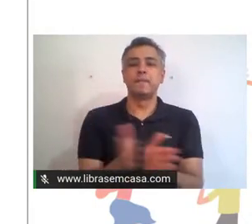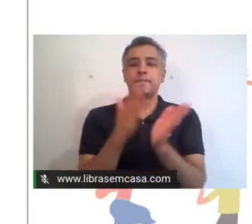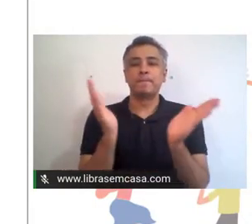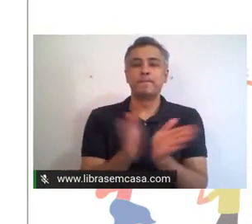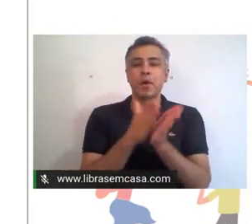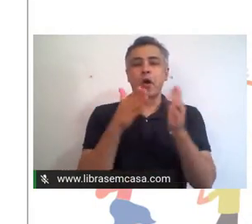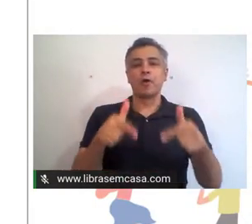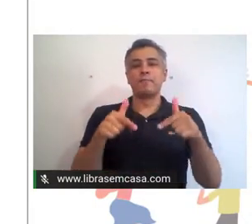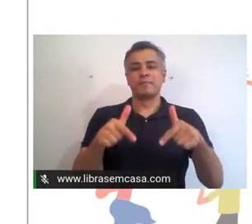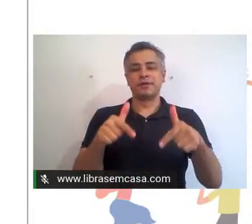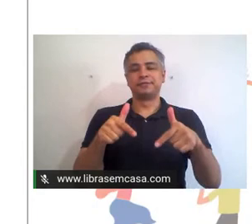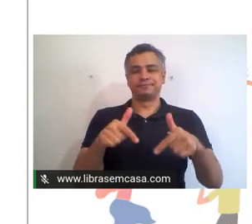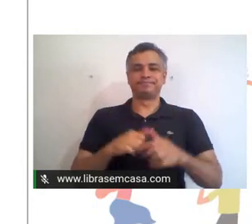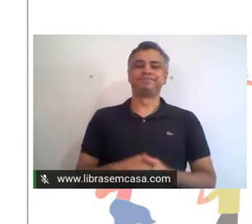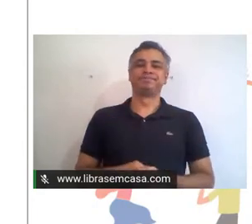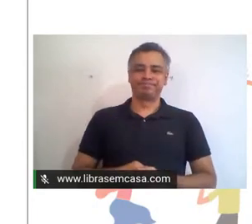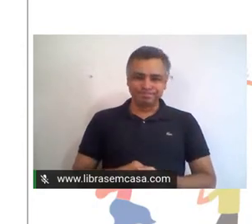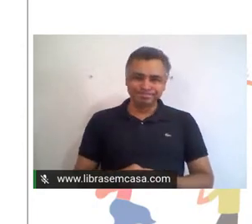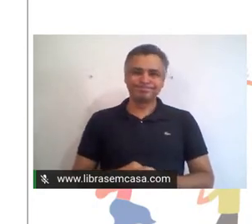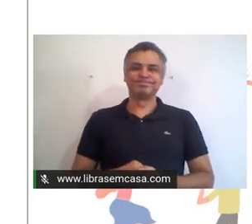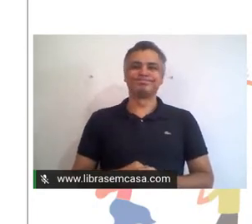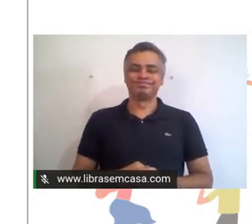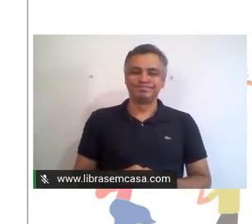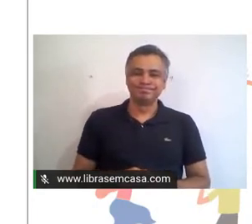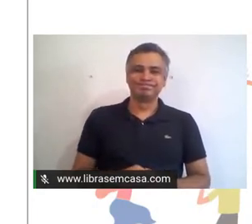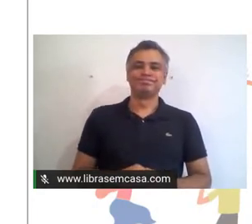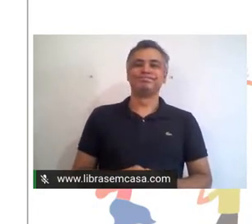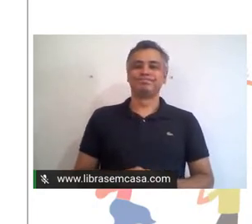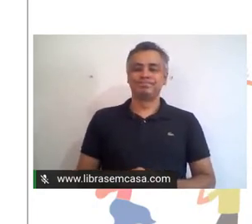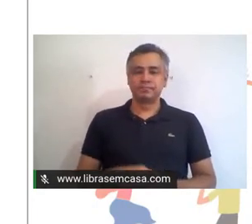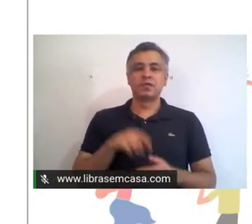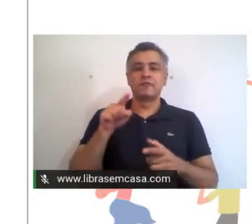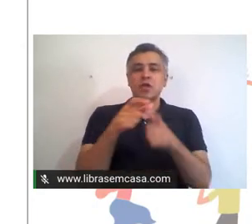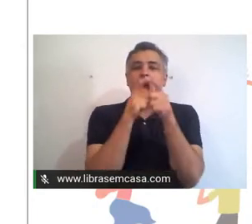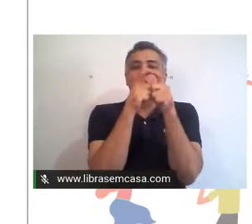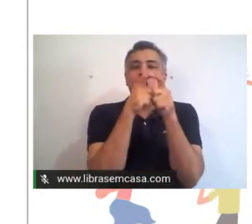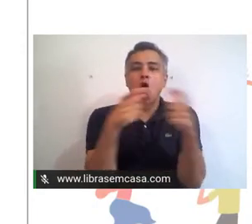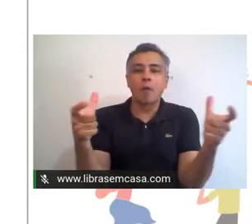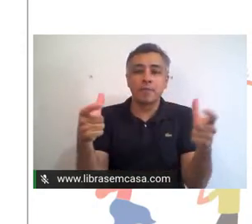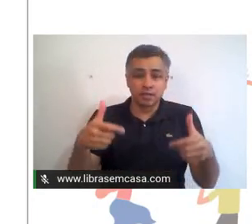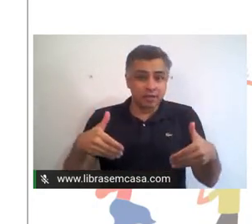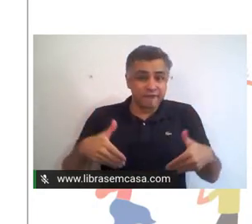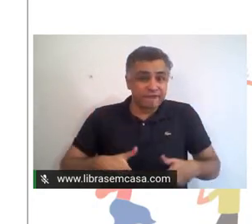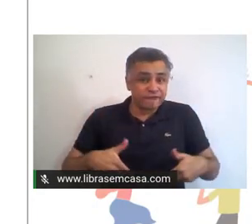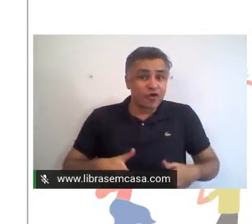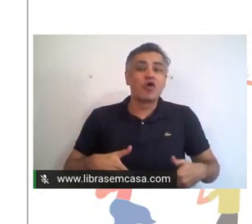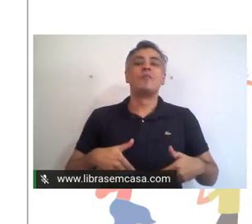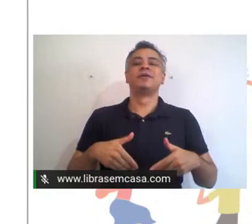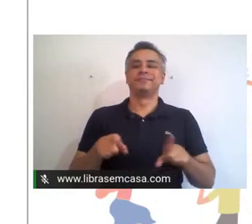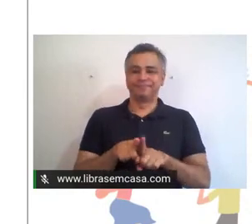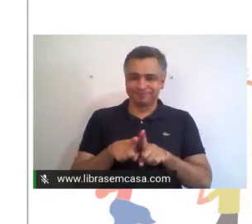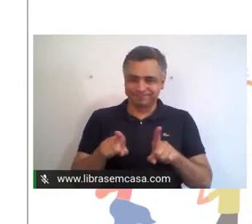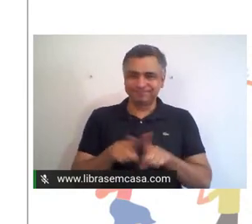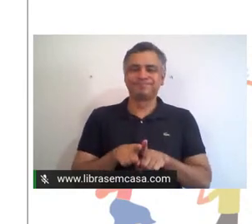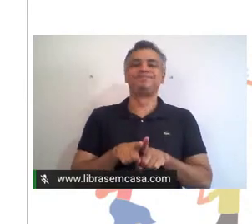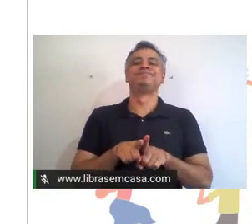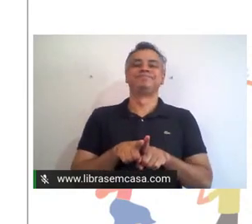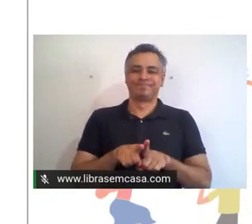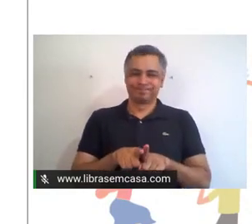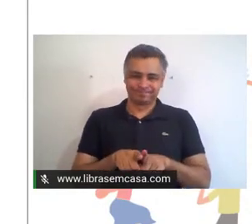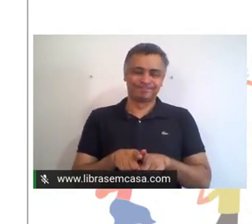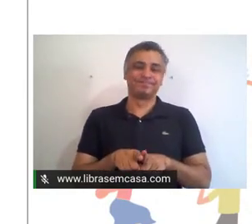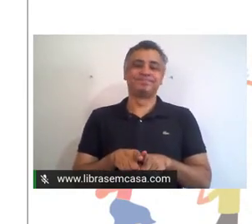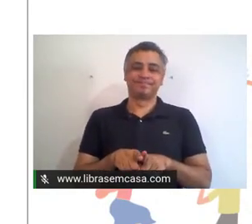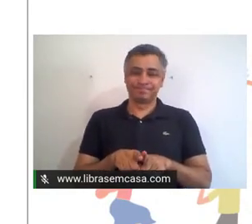Você expande a pobreza. E, consequentemente, você expande a fome. Você amplia a fome. E o que